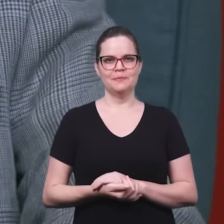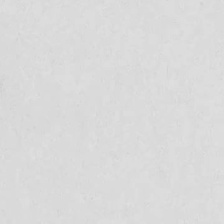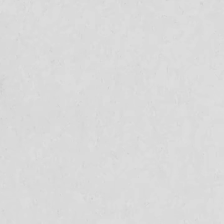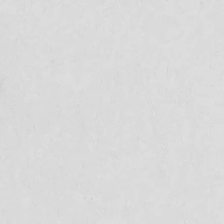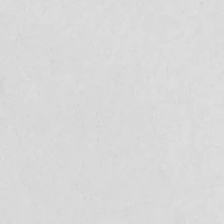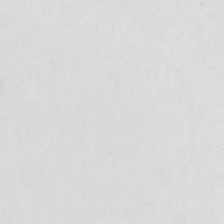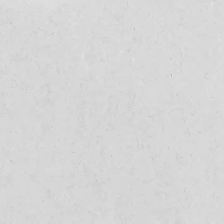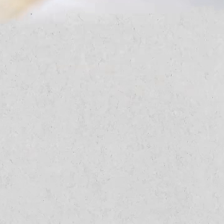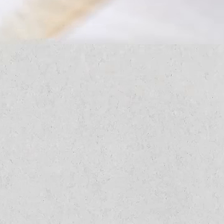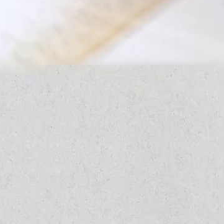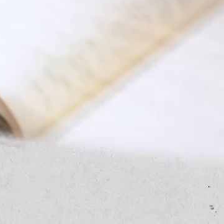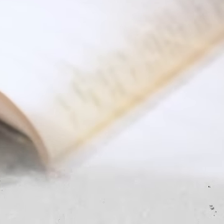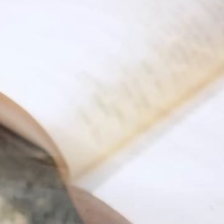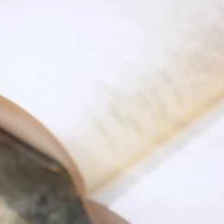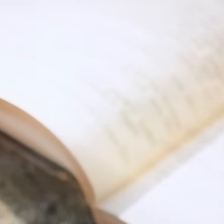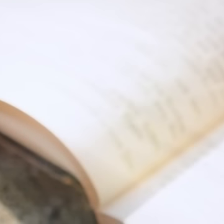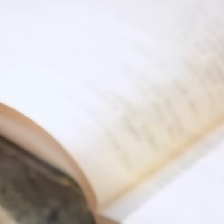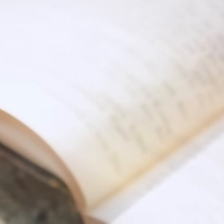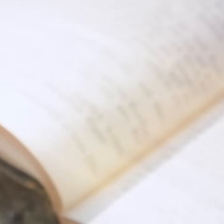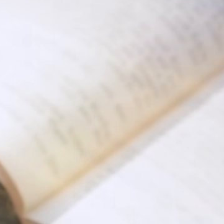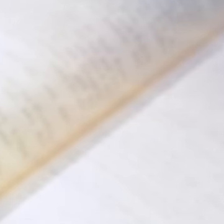vinheta.